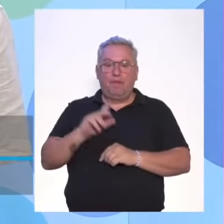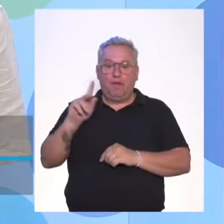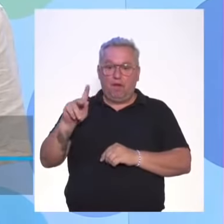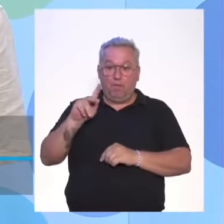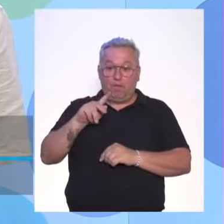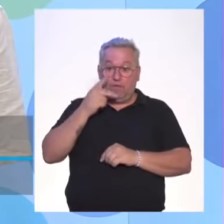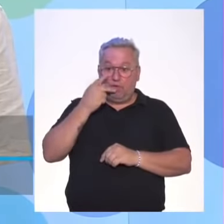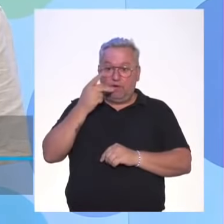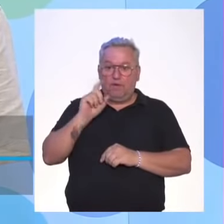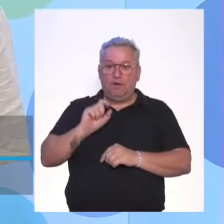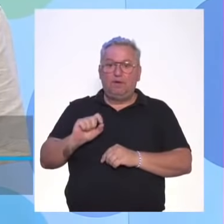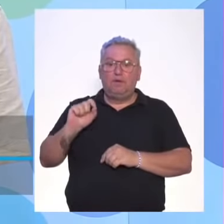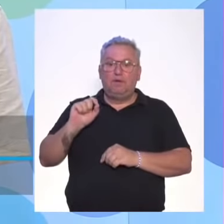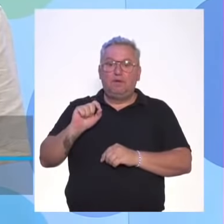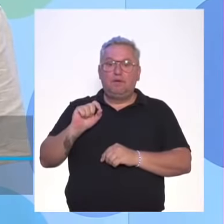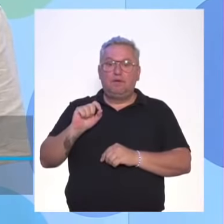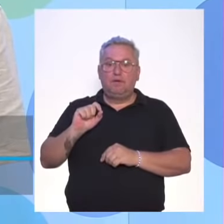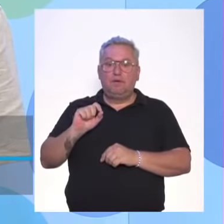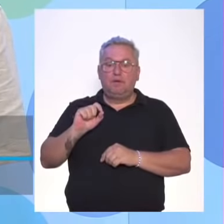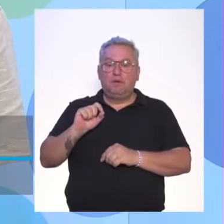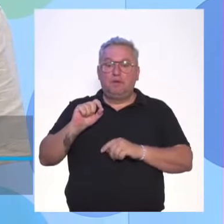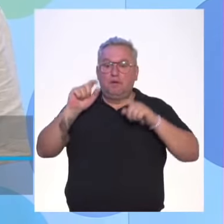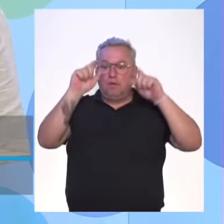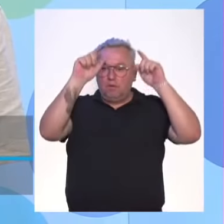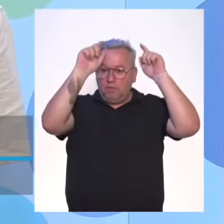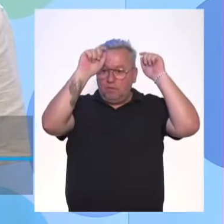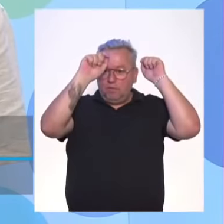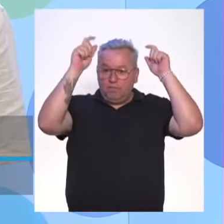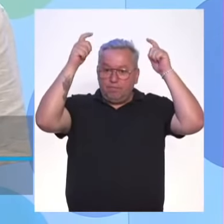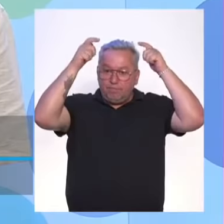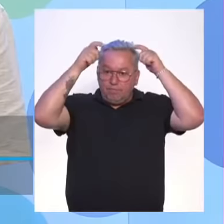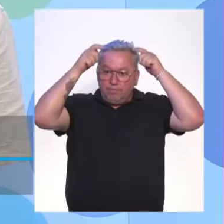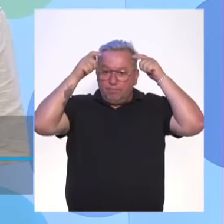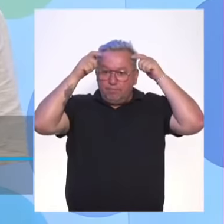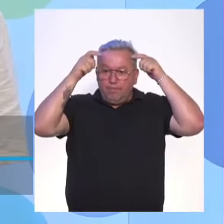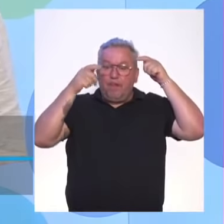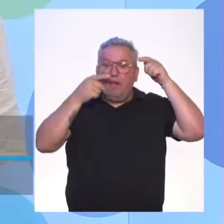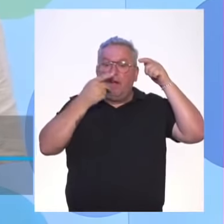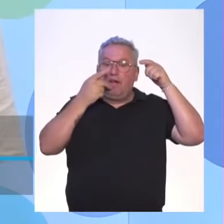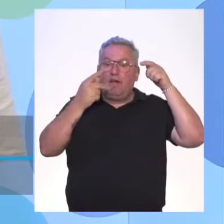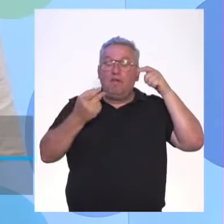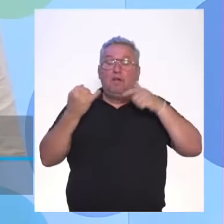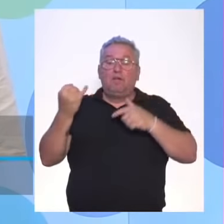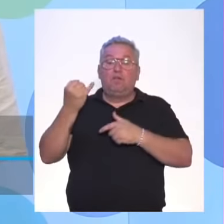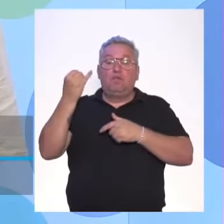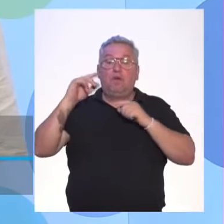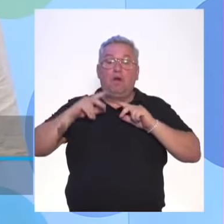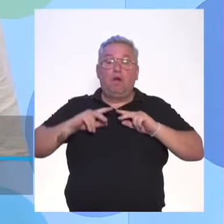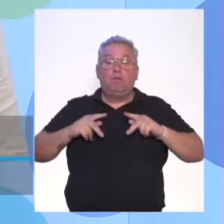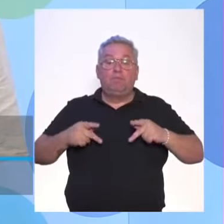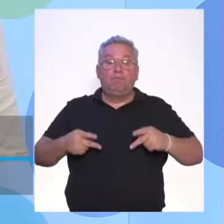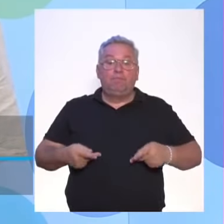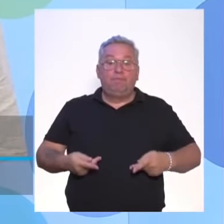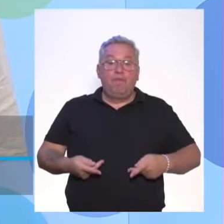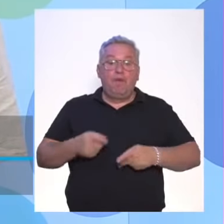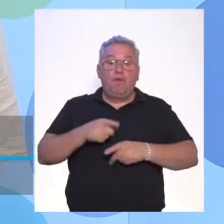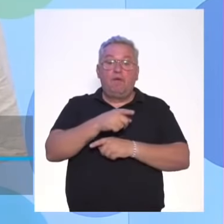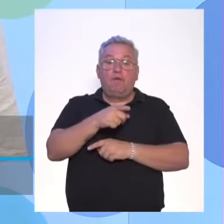pro aqui tá falando né O Pequeno Príncipe fala dos valores humanos né Exatamente isso essa questão de você